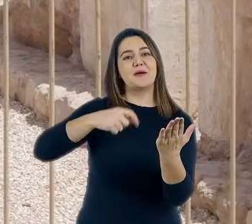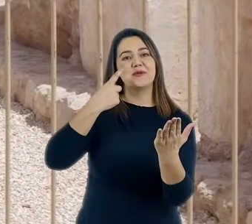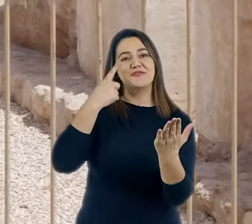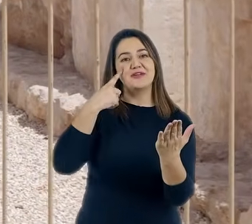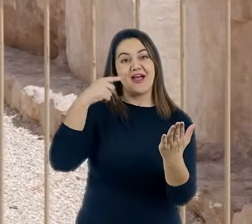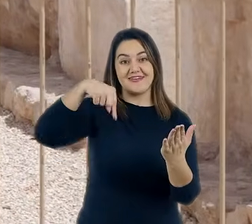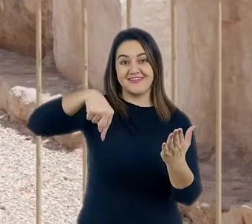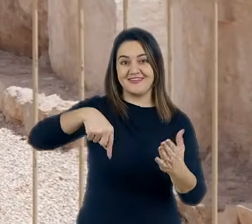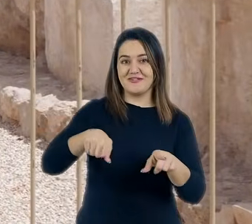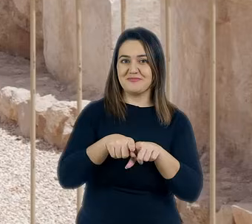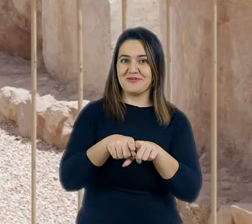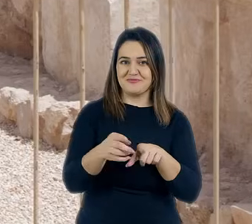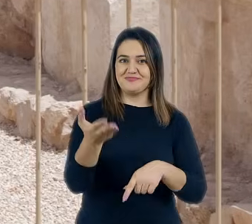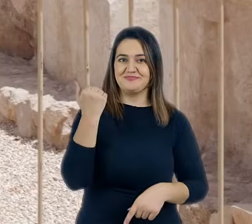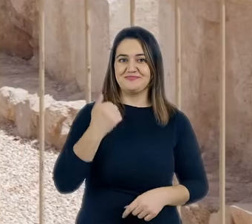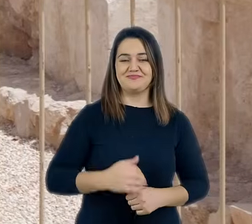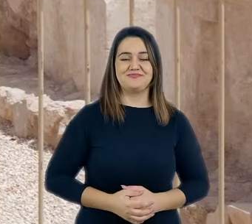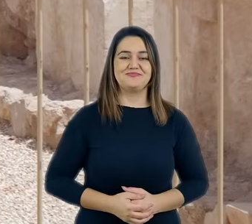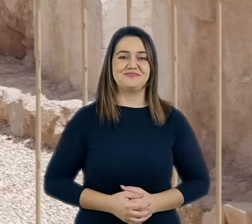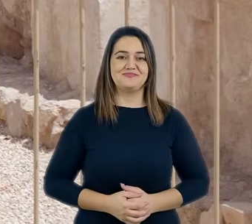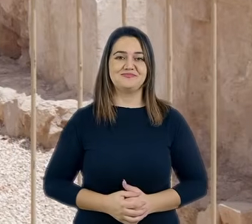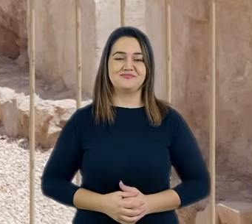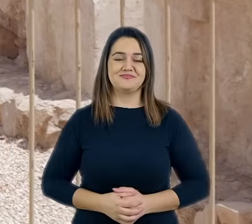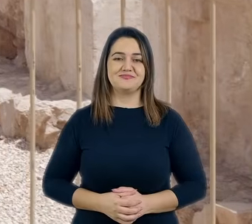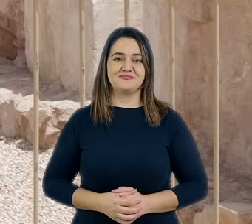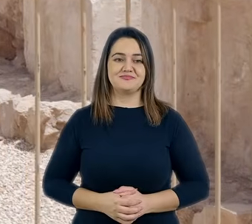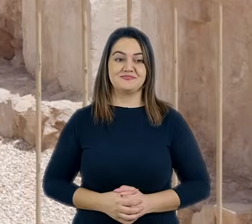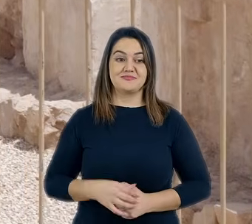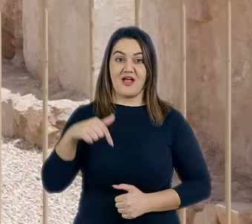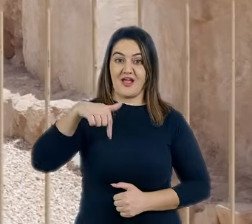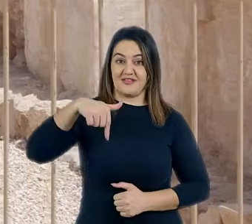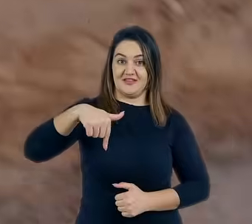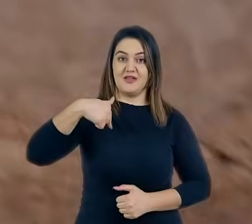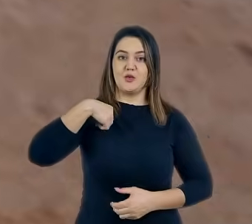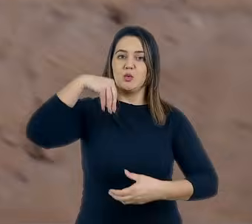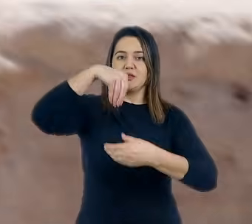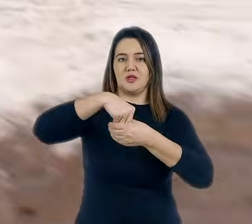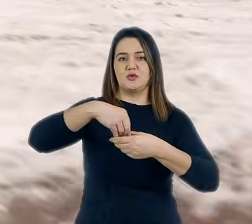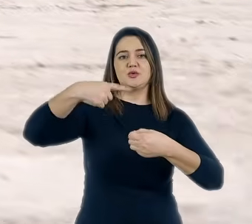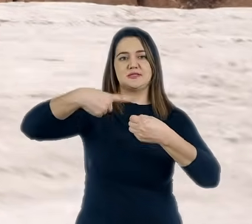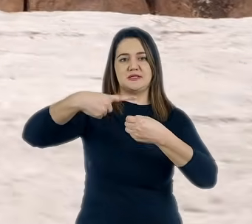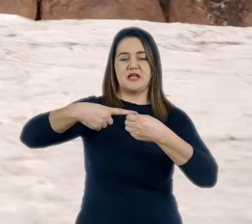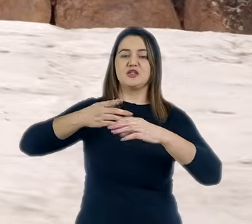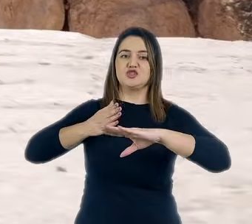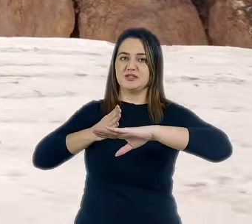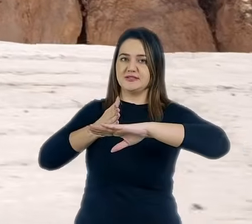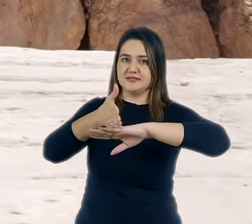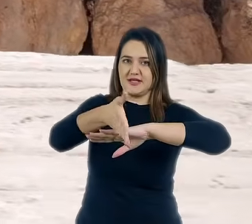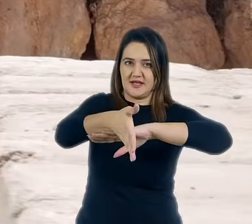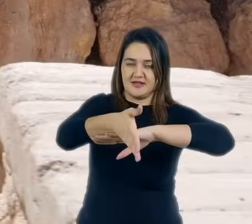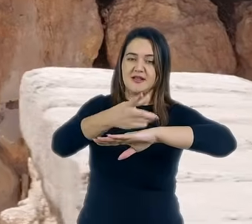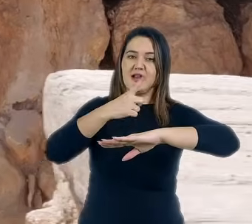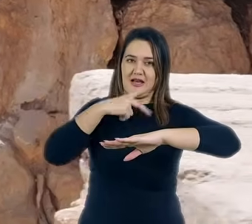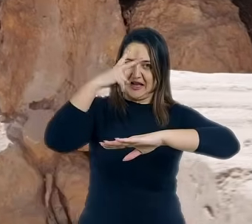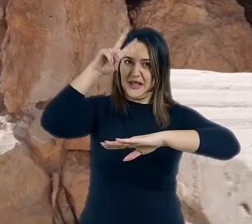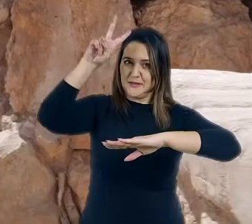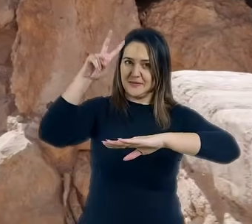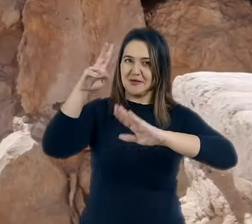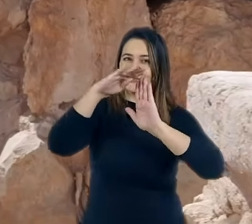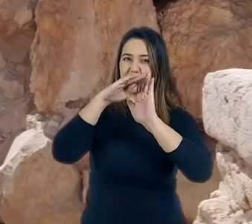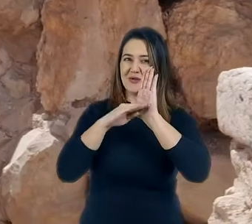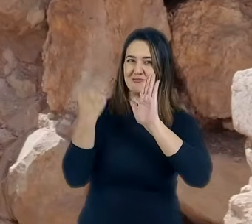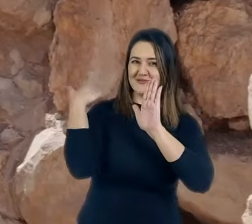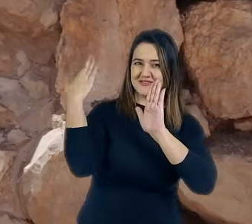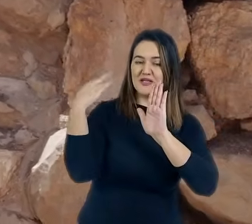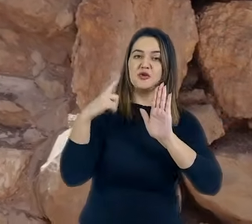lida de maneira tridimensional. Vem comigo que eu vou mostrar para você. Aqui eu estou na parte interna da cidade, então eu já atravessei